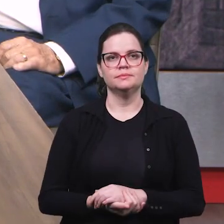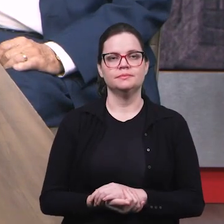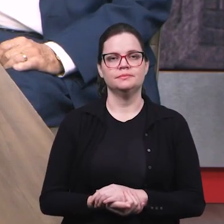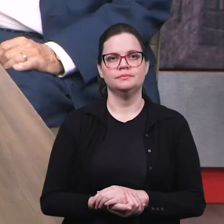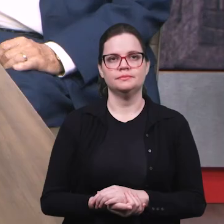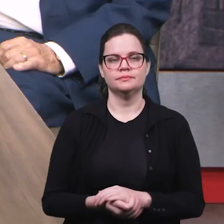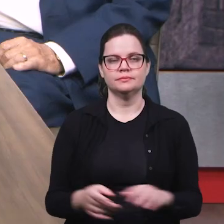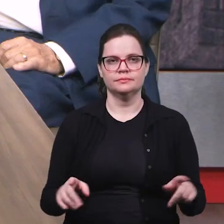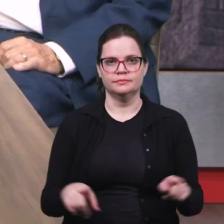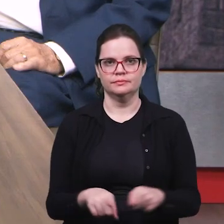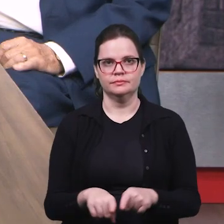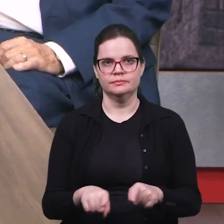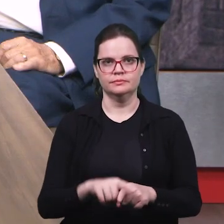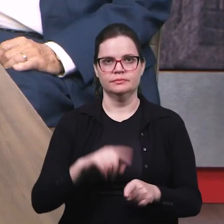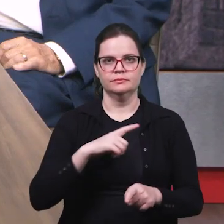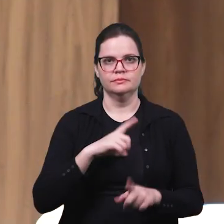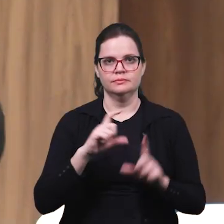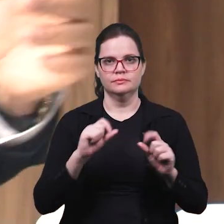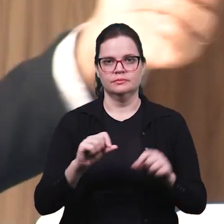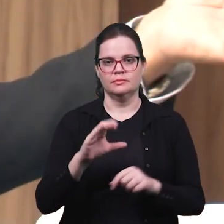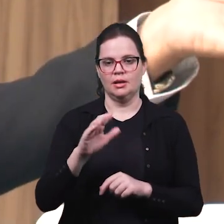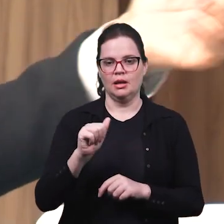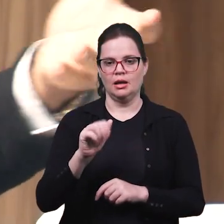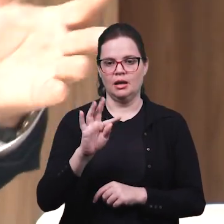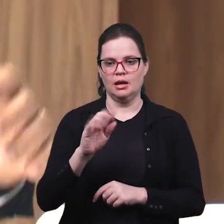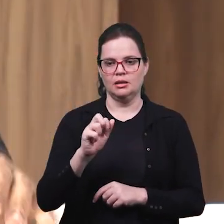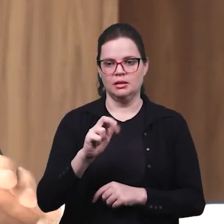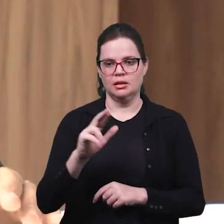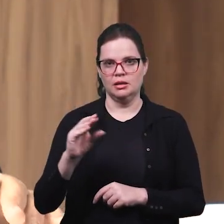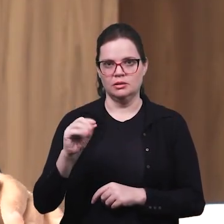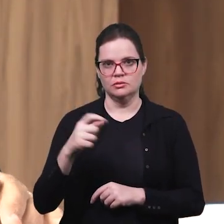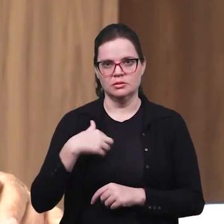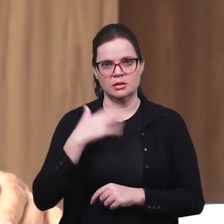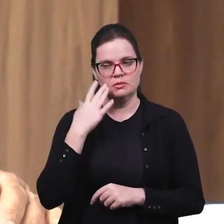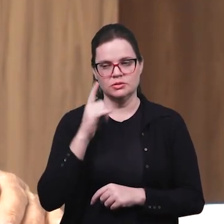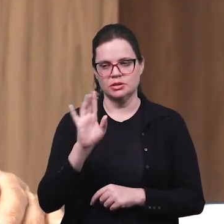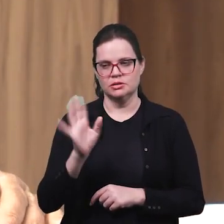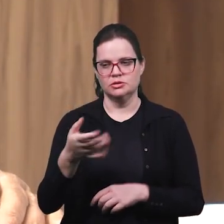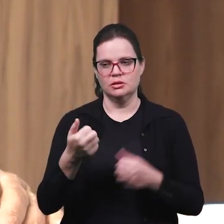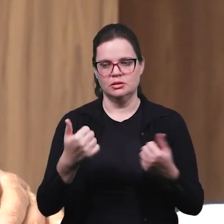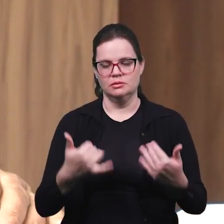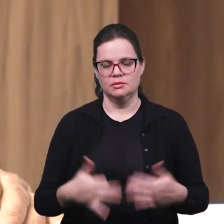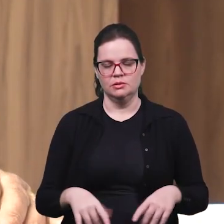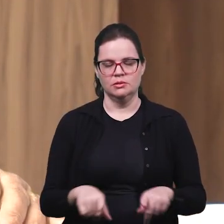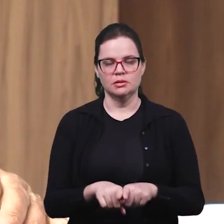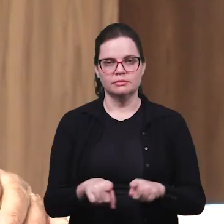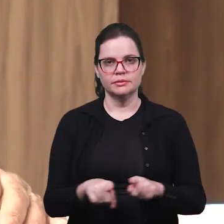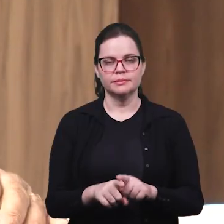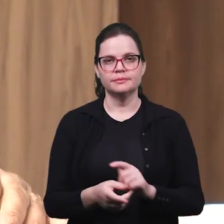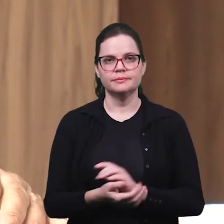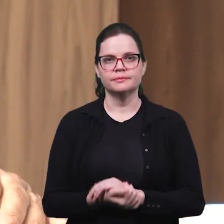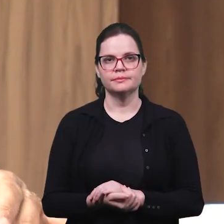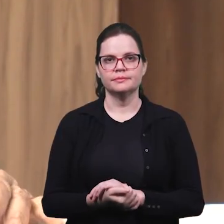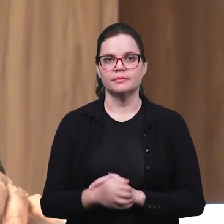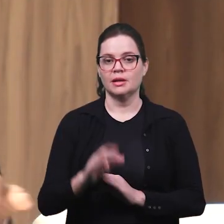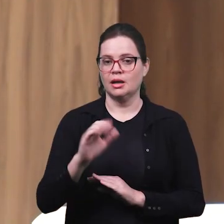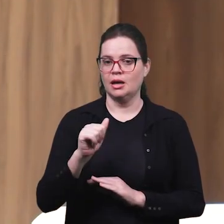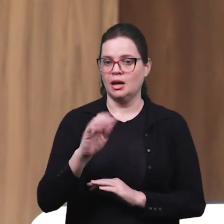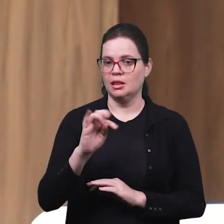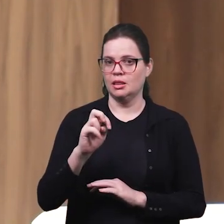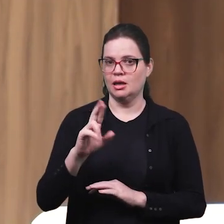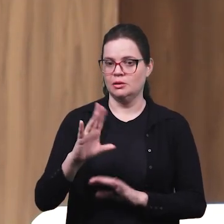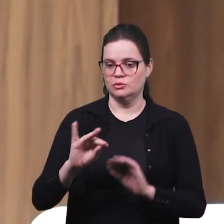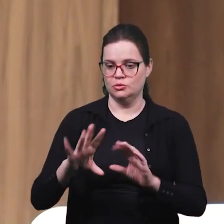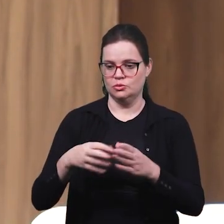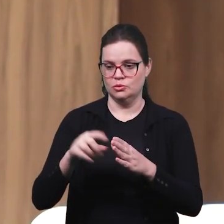Então, aí tem aqui também os cátaros, né, que eu acho que o Serlão falou sobre ele também. Os cátaros diziam o